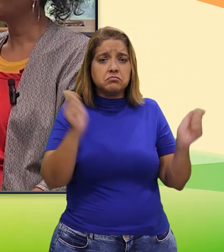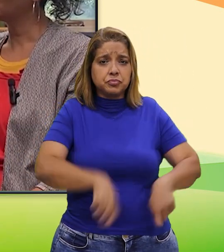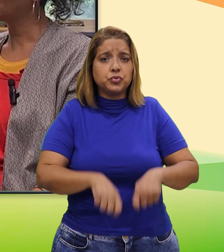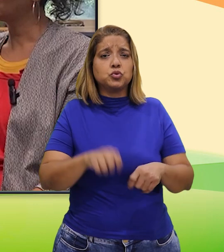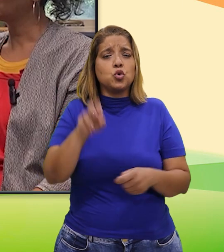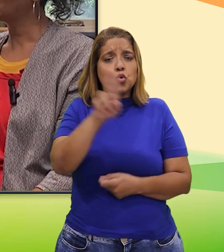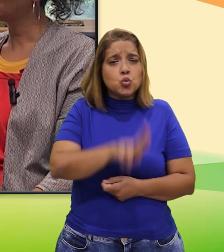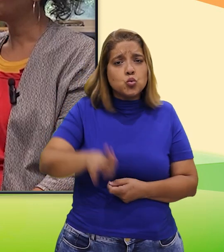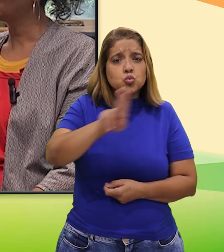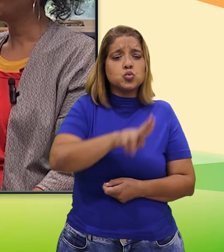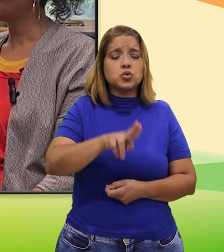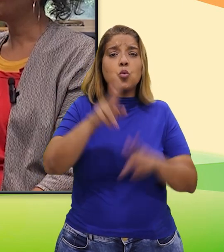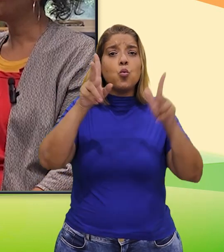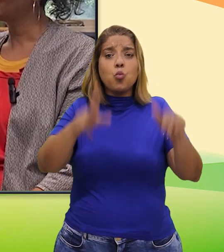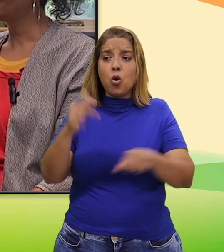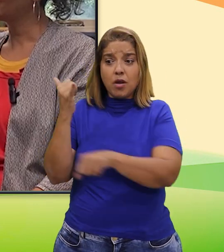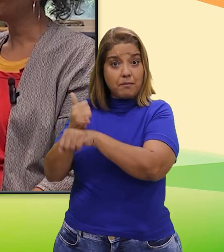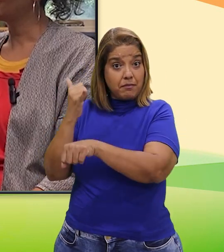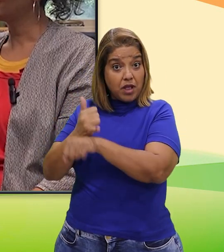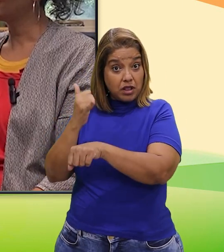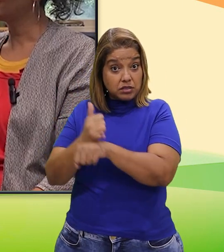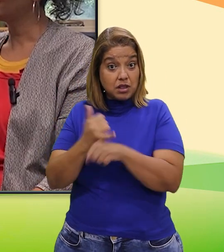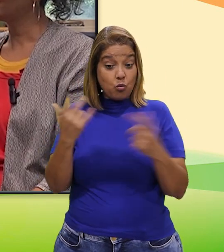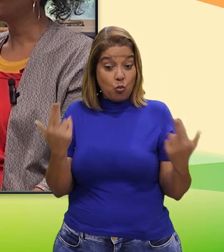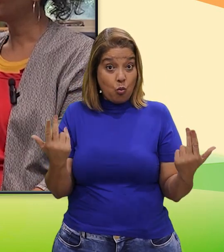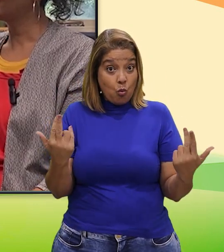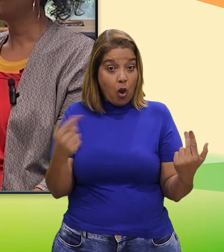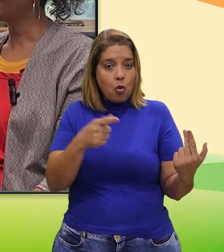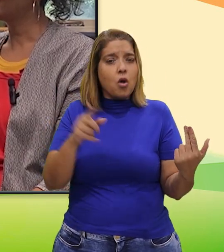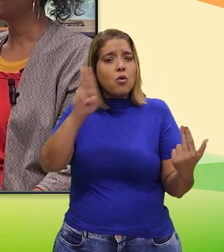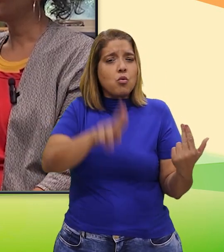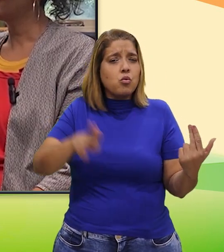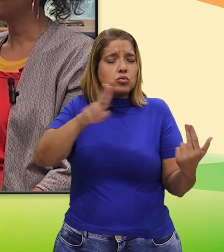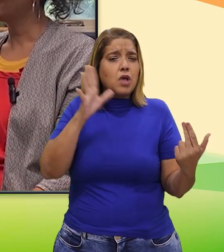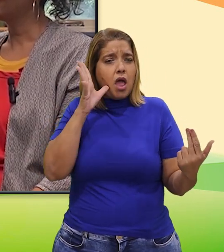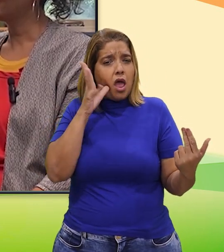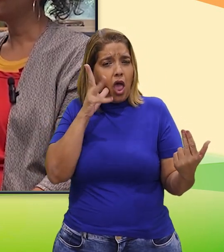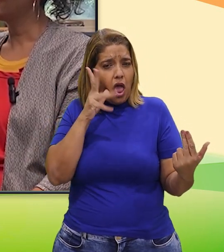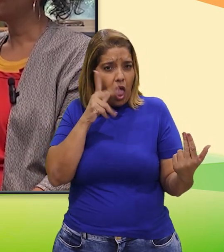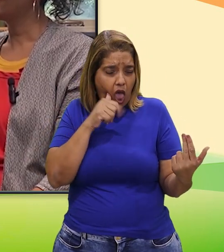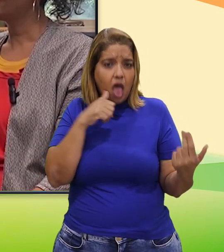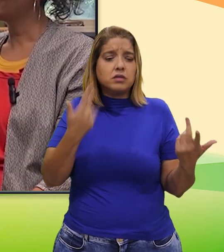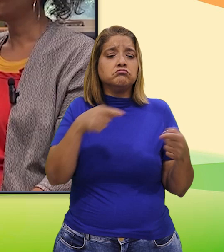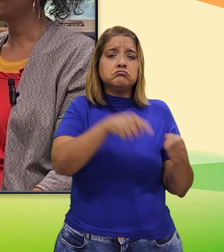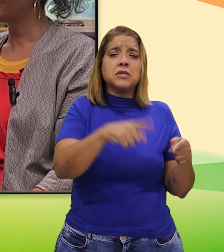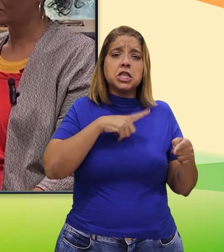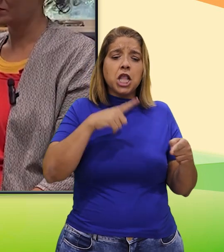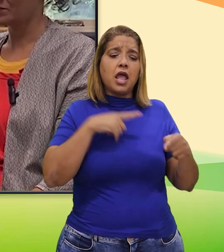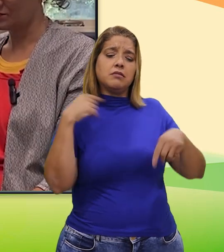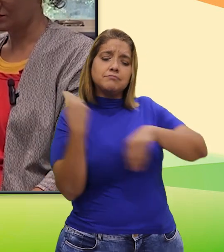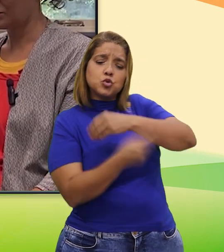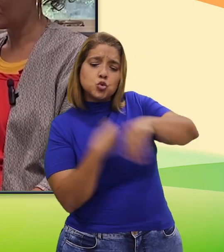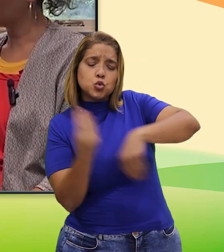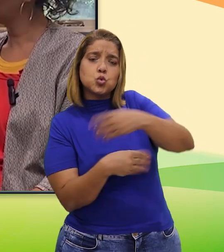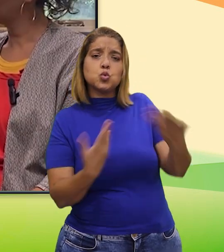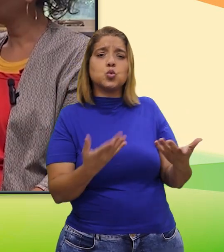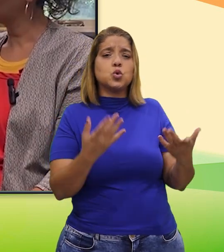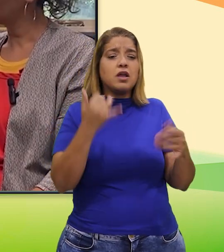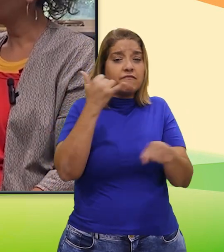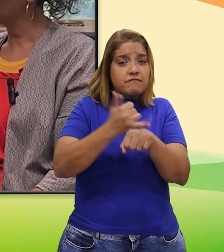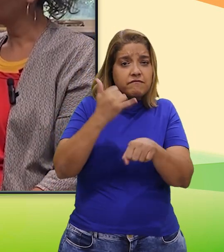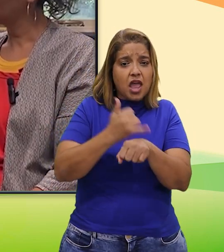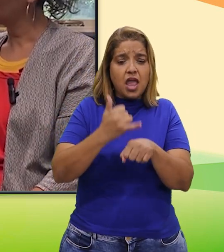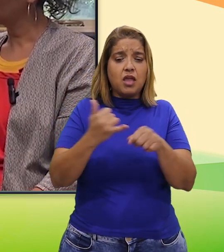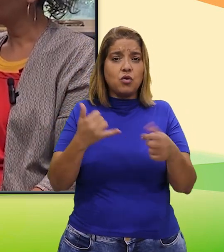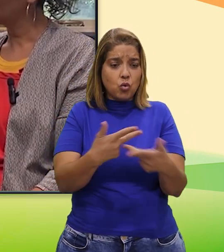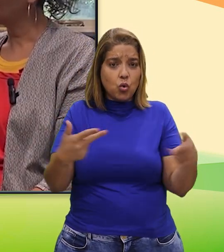para ter a mesma durabilidade do metal, como componente que blenda, que